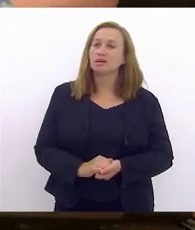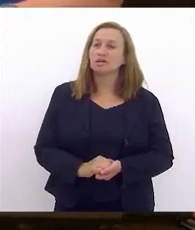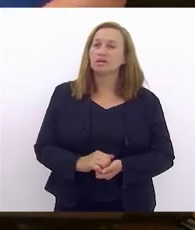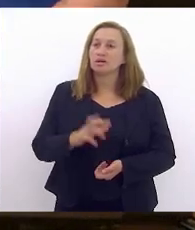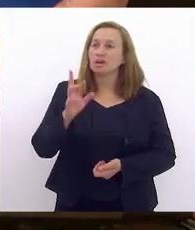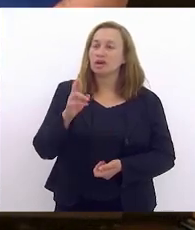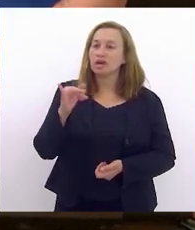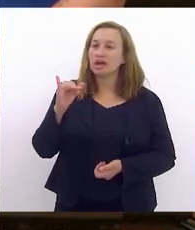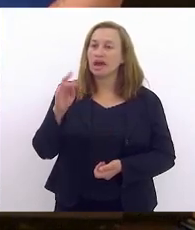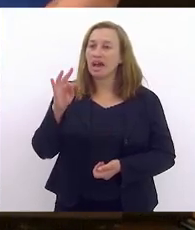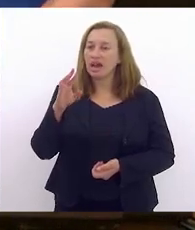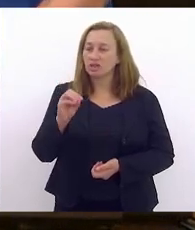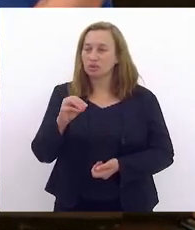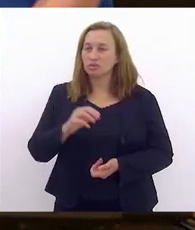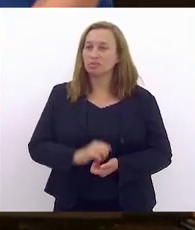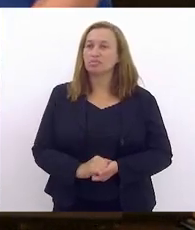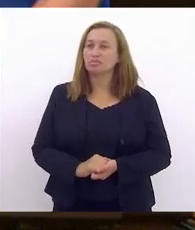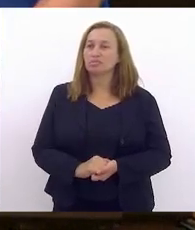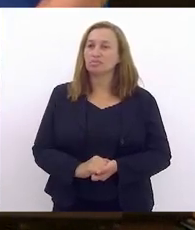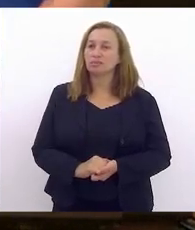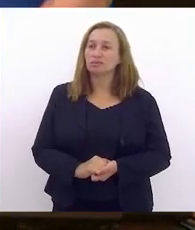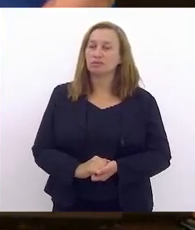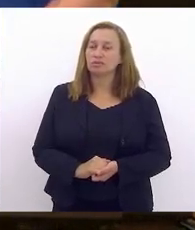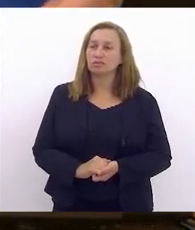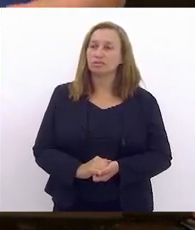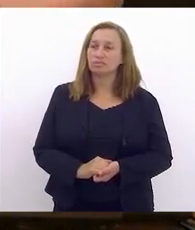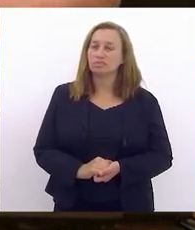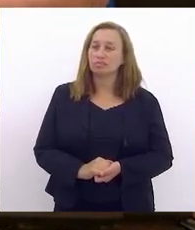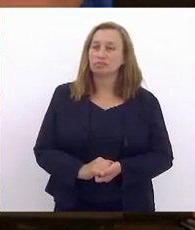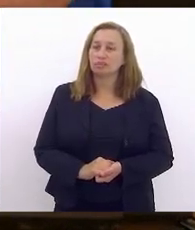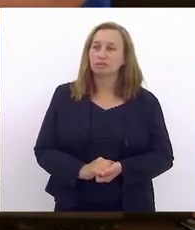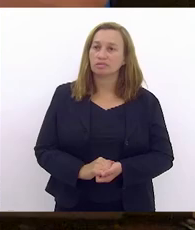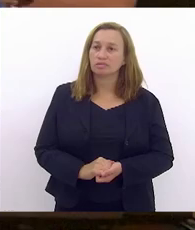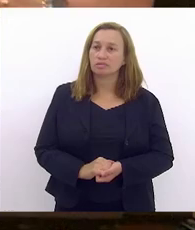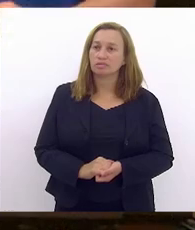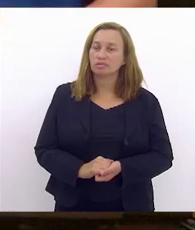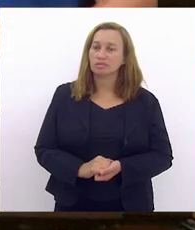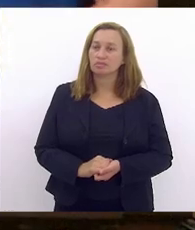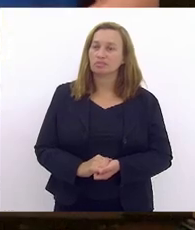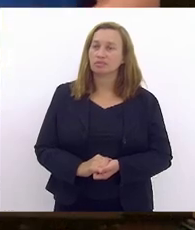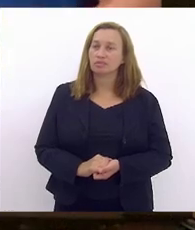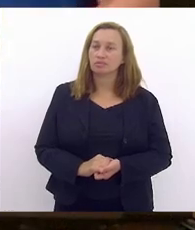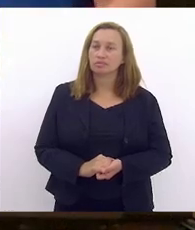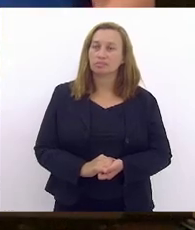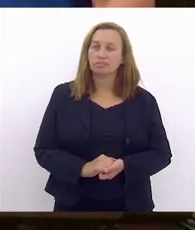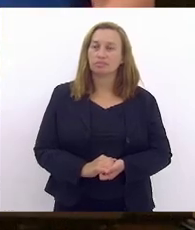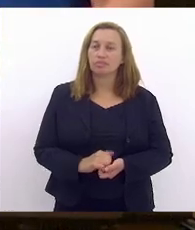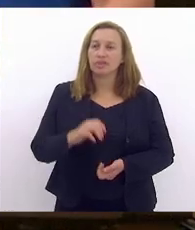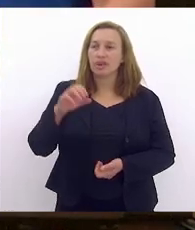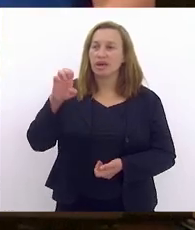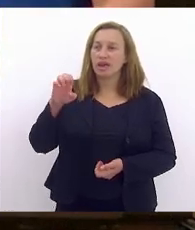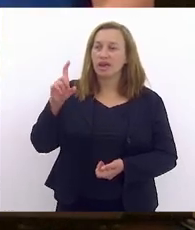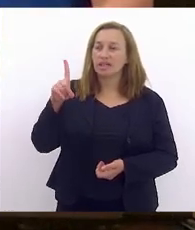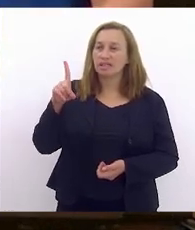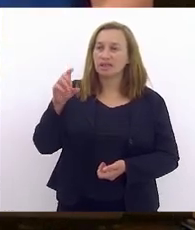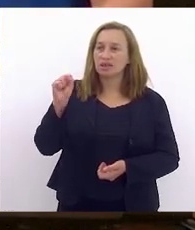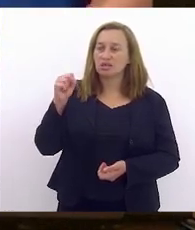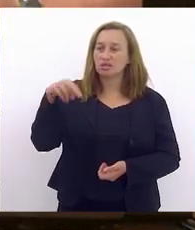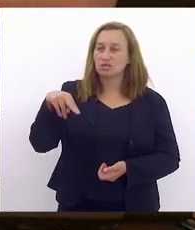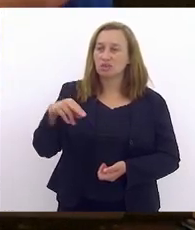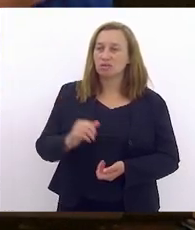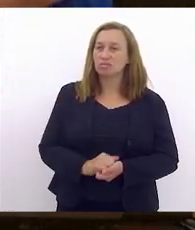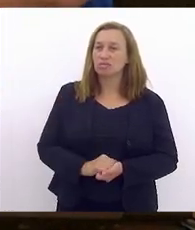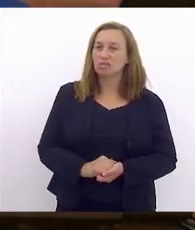Ricardo Naldo Rodrigues, presidente da América Samba e Paixão. Edson Marinho, presidente da